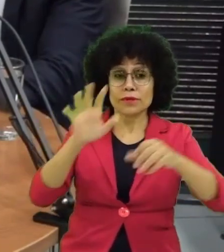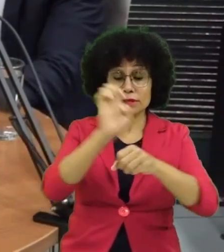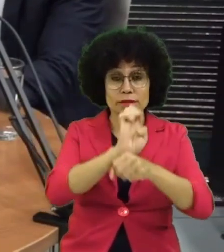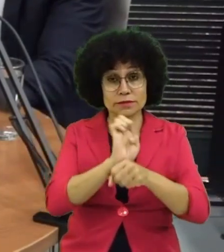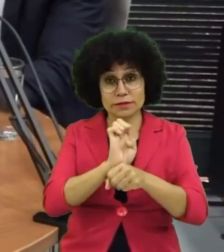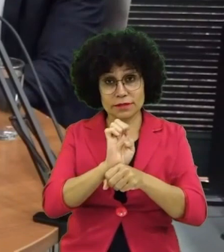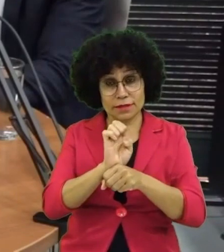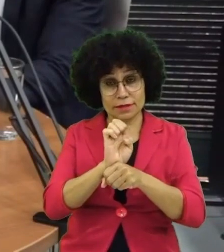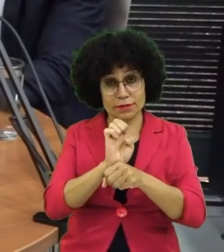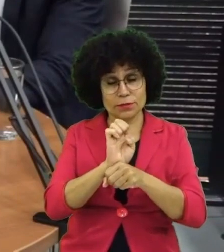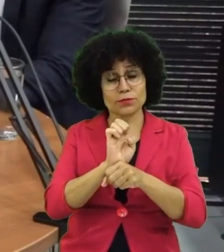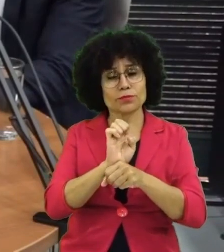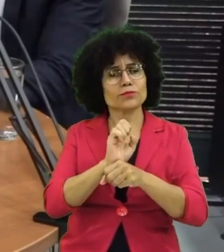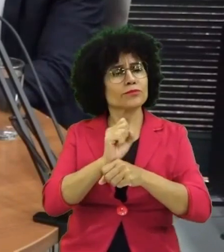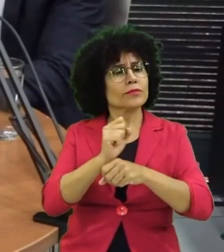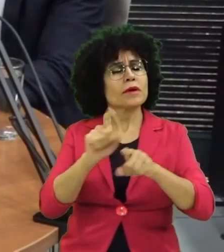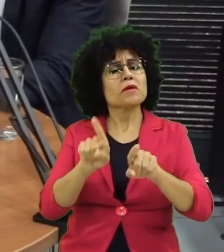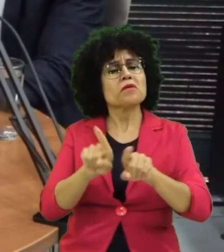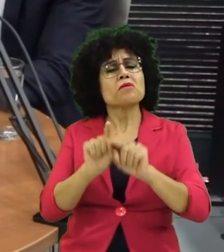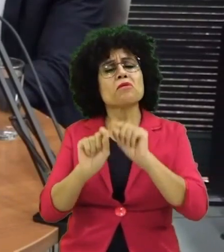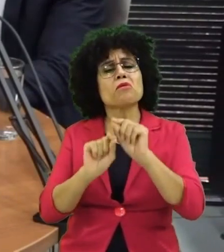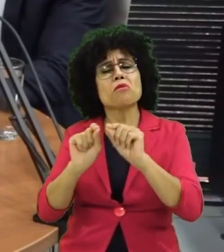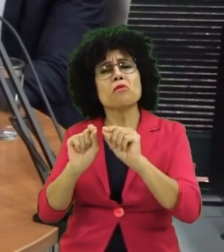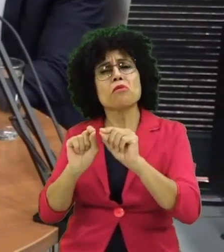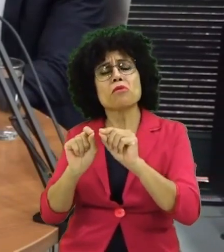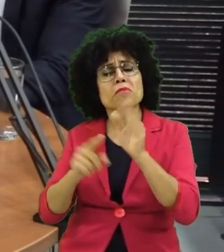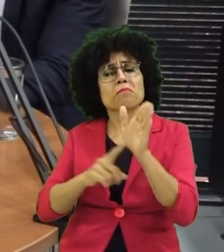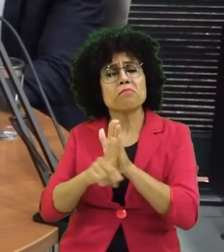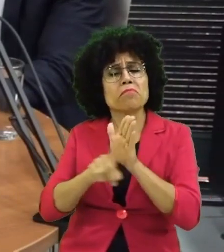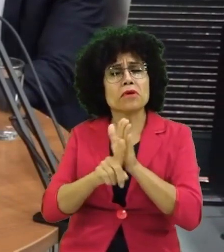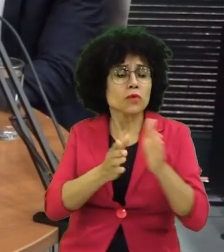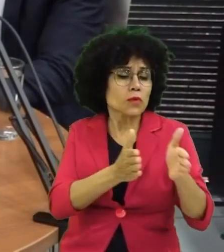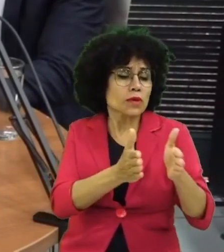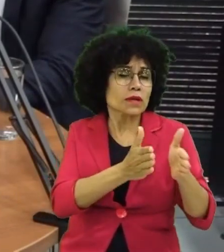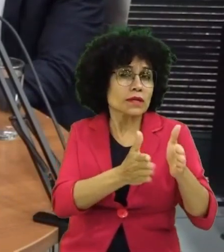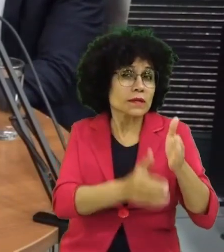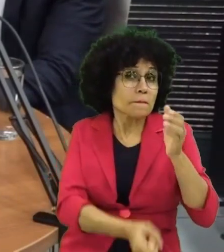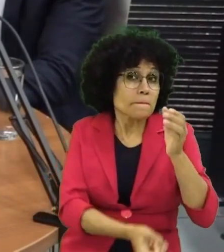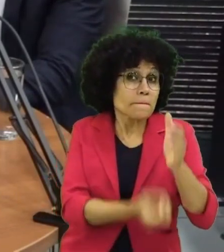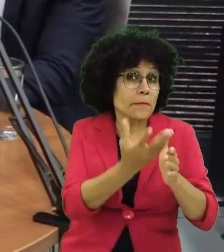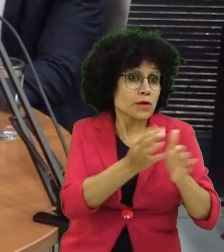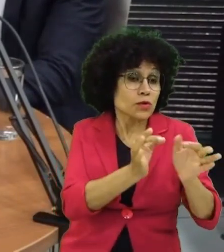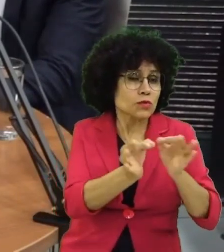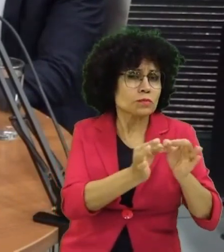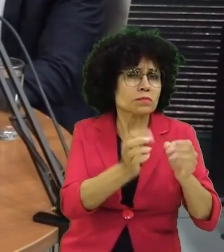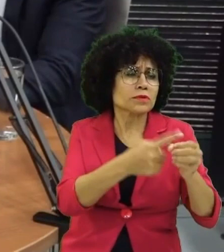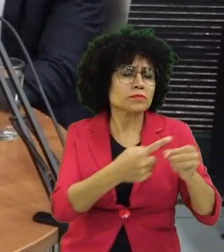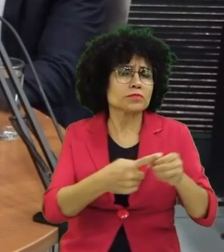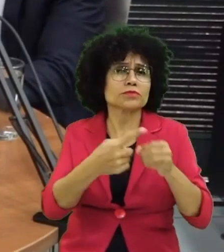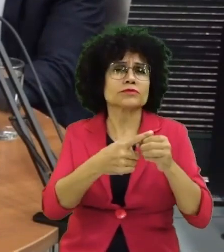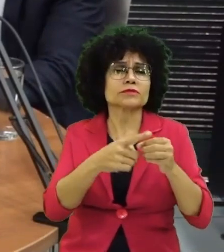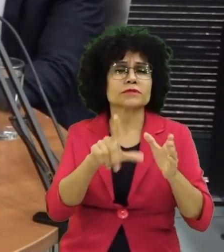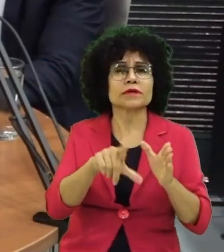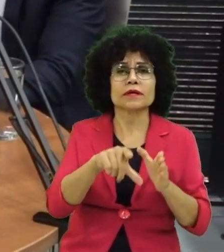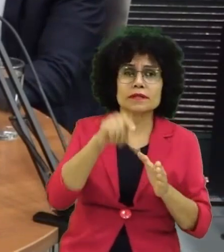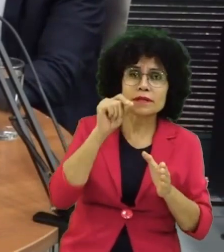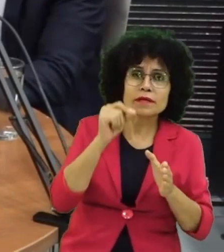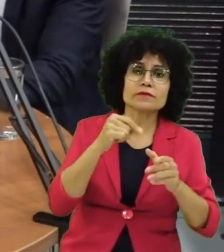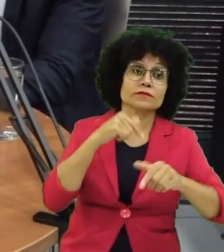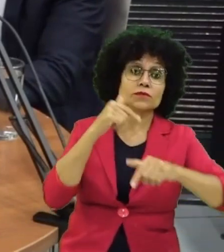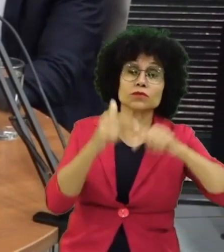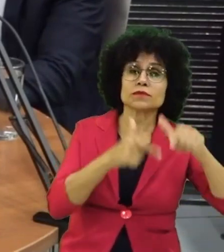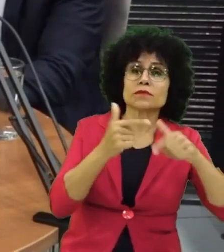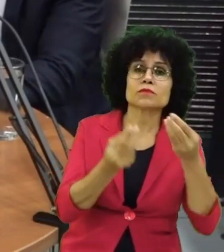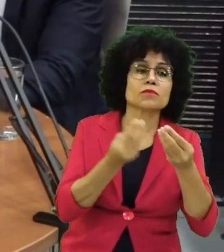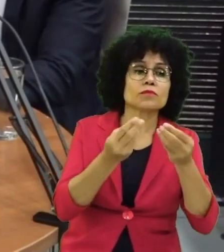feita. E aí, doutor, eu pergunto então, esta etapa de construção dos planos municipais, que é aqueles que definem as